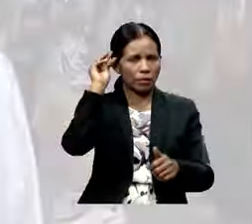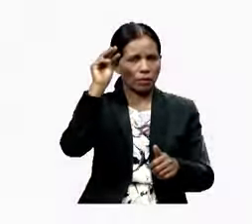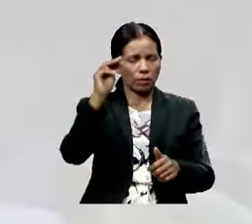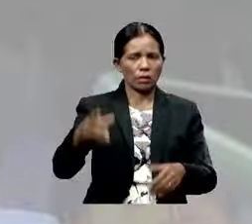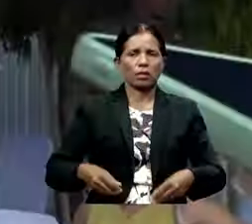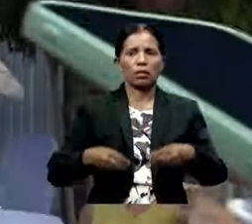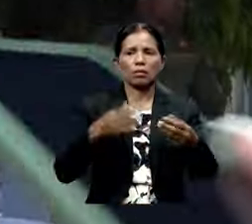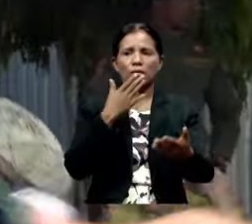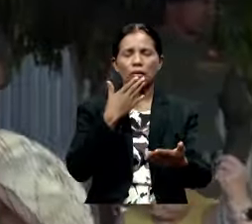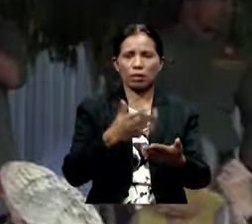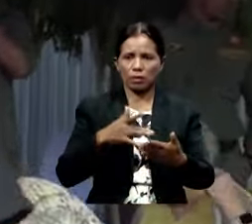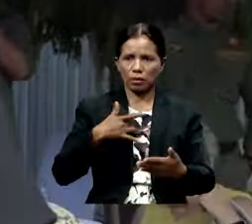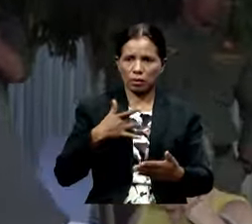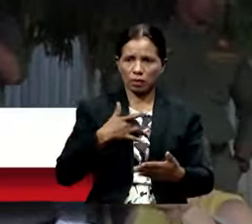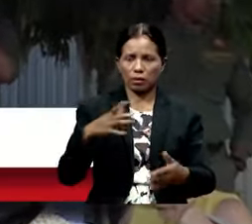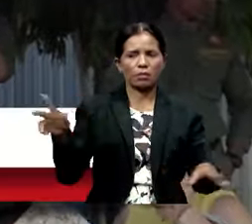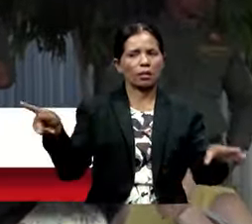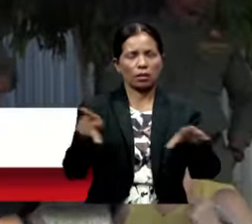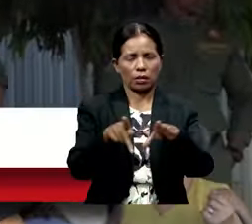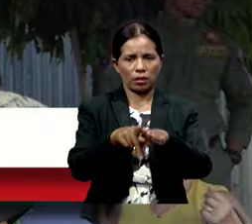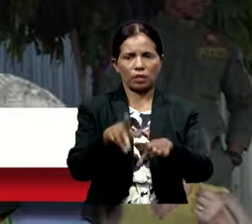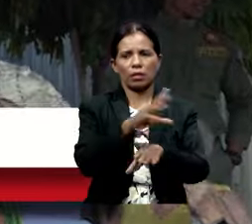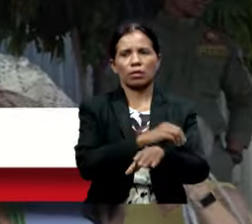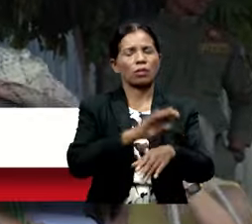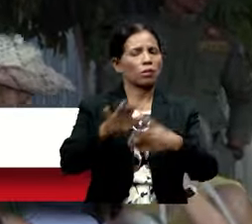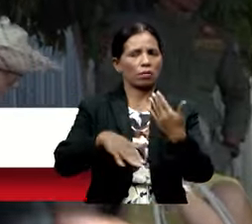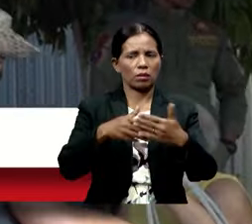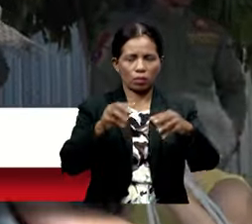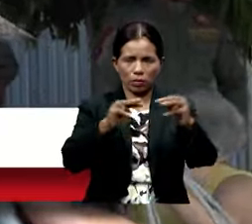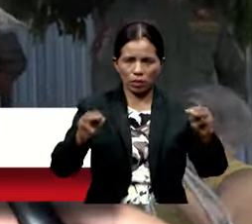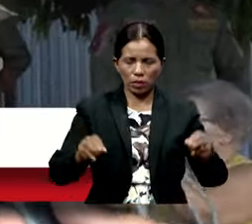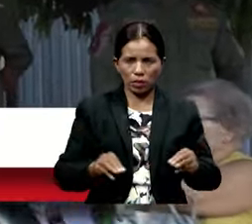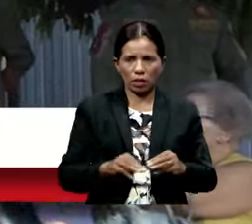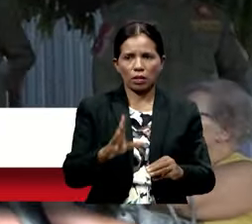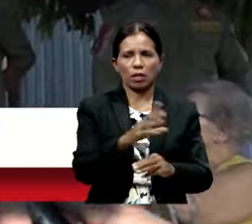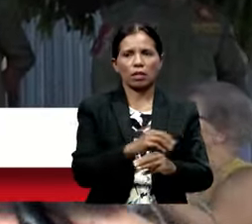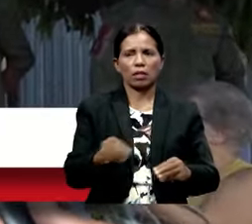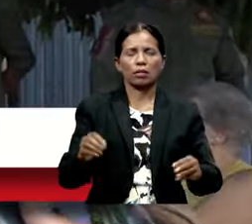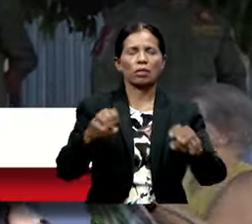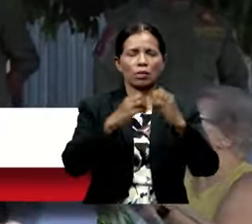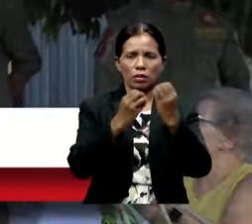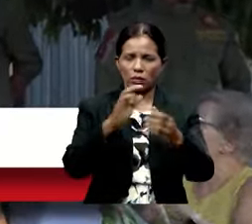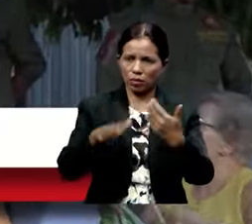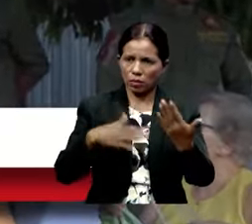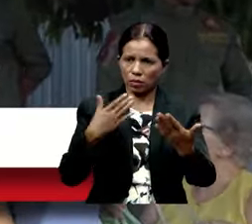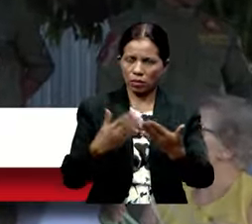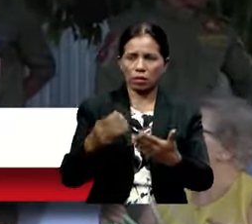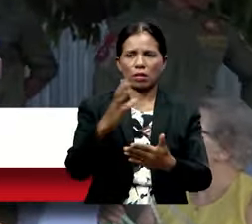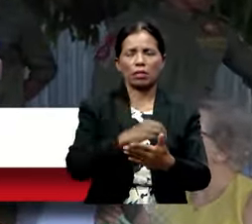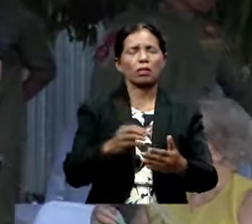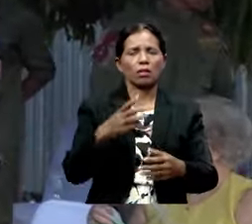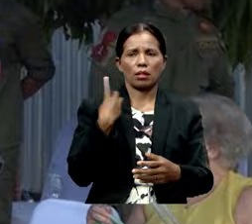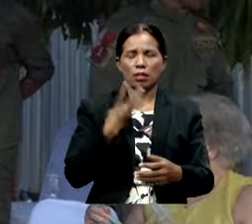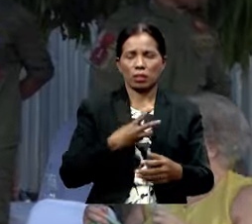muito interessante, com a participação de todos os municípios e de outras associações e organizações. A Embaixada de Portugal também fez